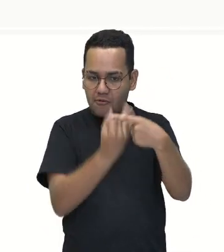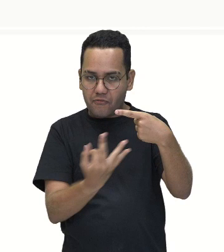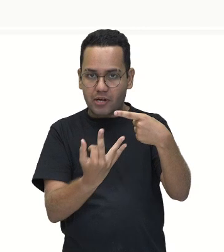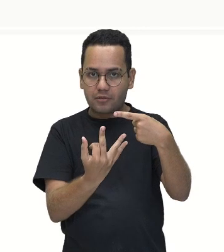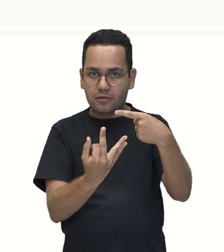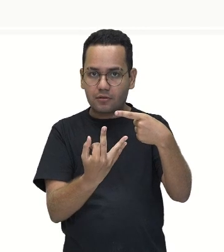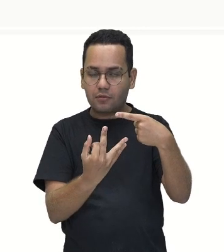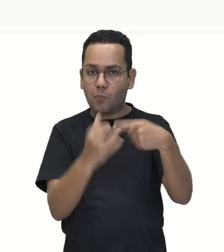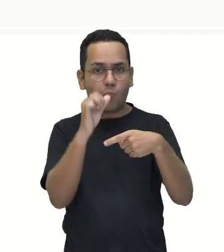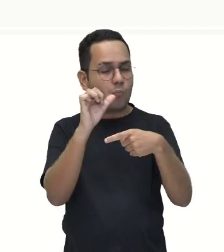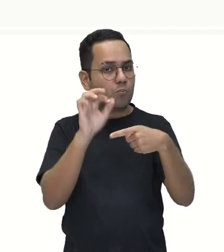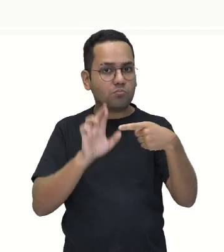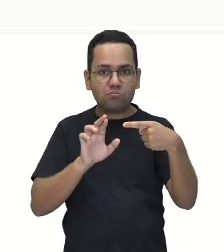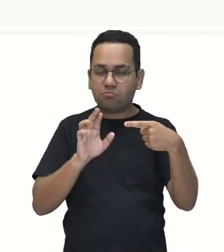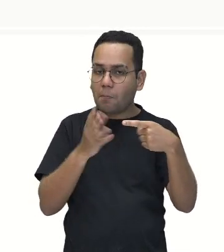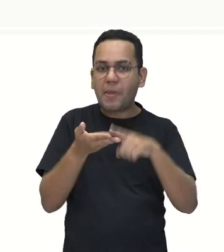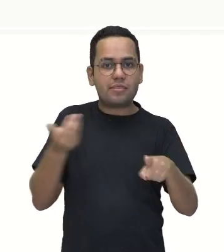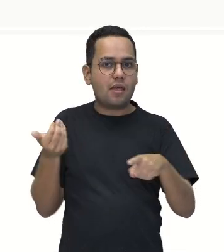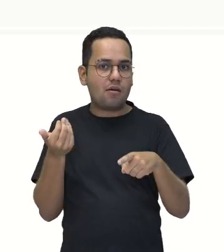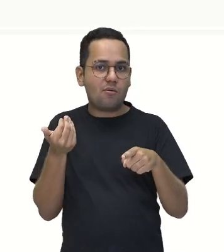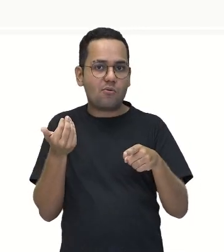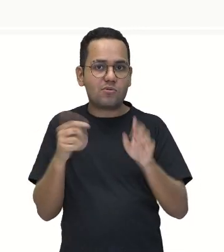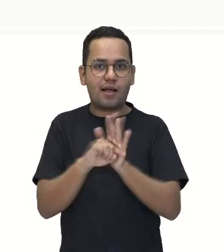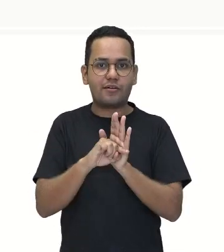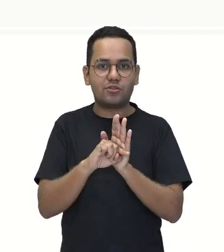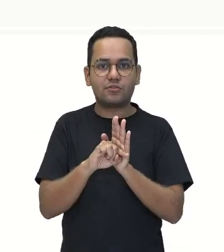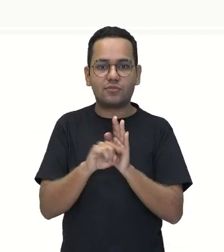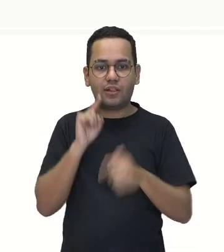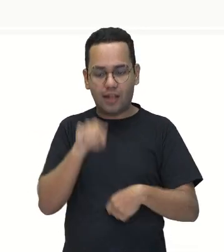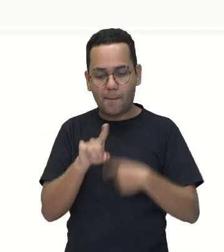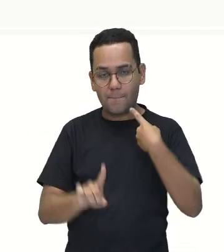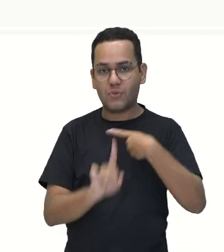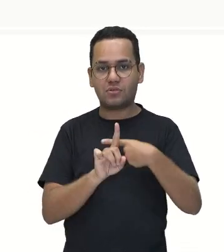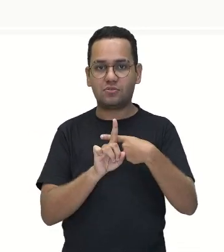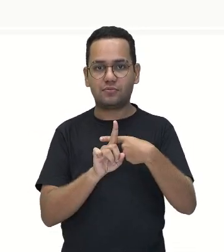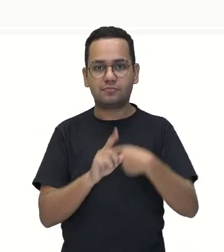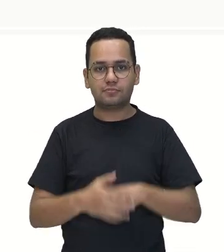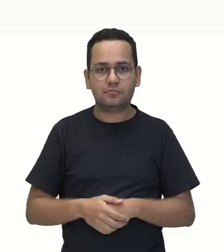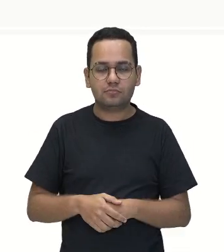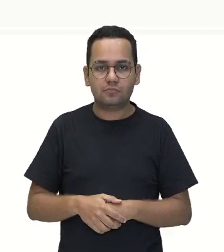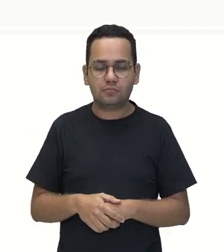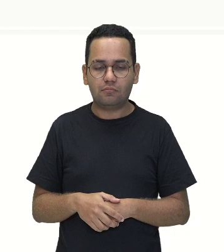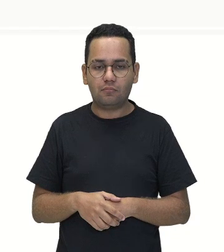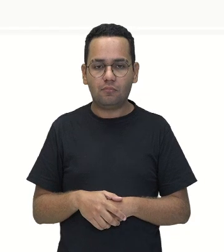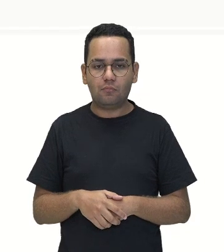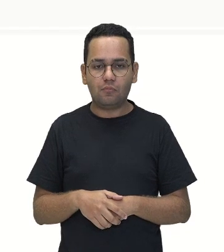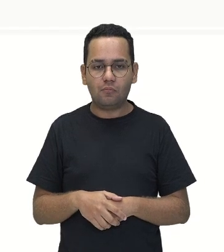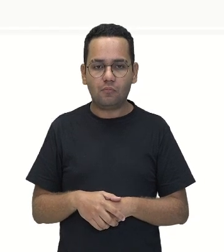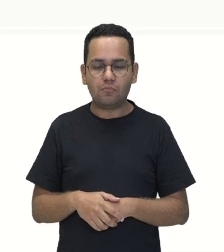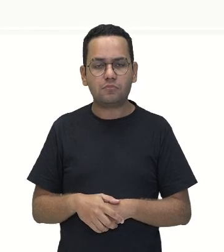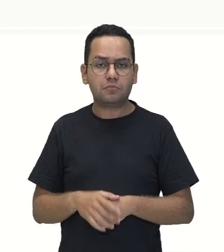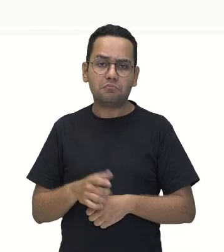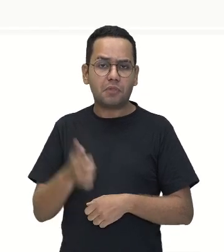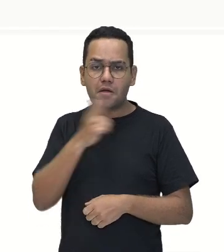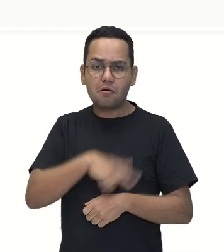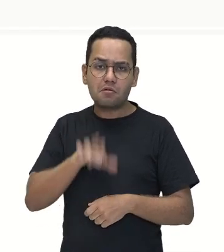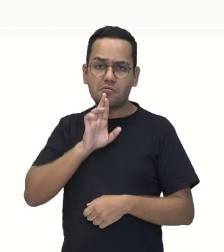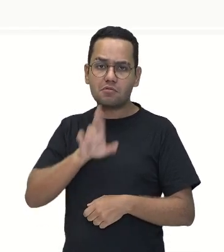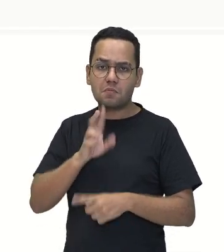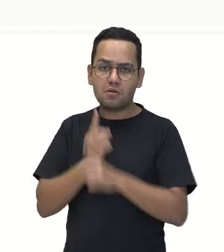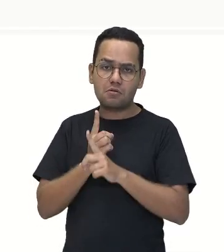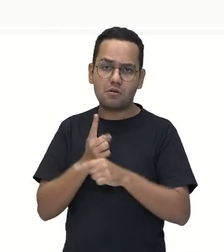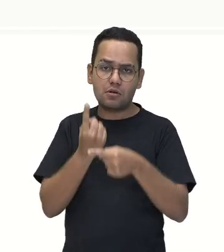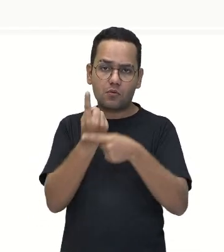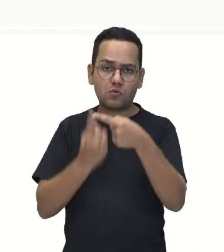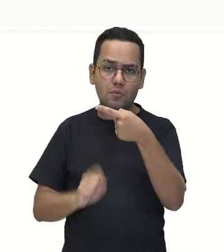sinal negativo sumiu Ó ficou positivo aqui tá E aí eu cheguei nessa fração de 1 so